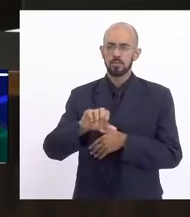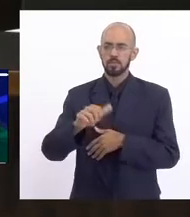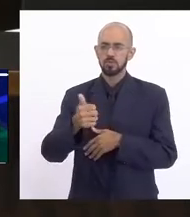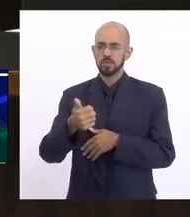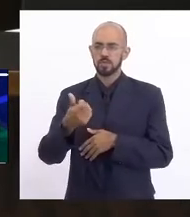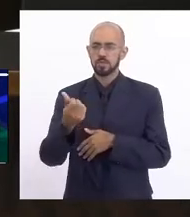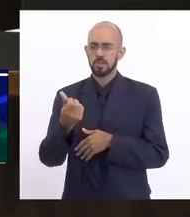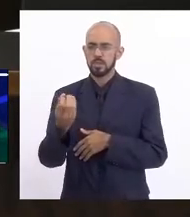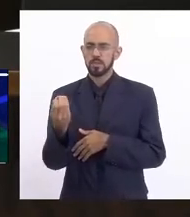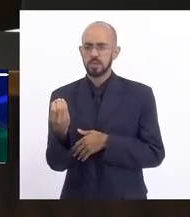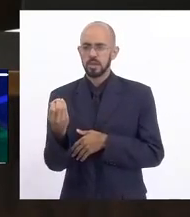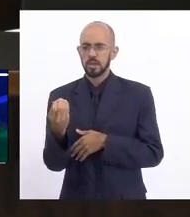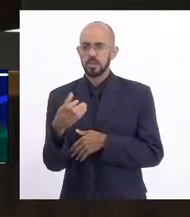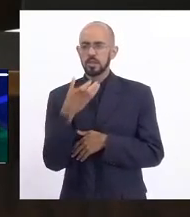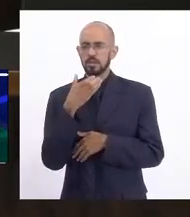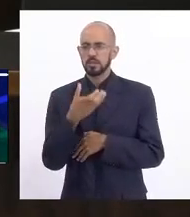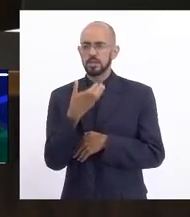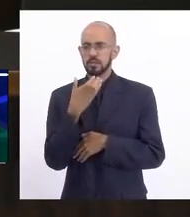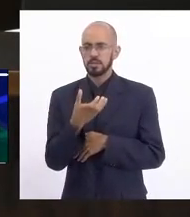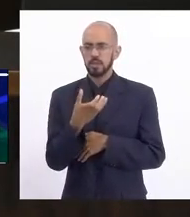9.160, de 2028,